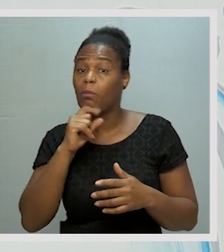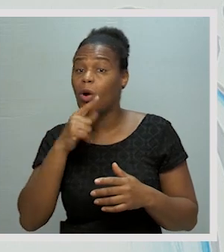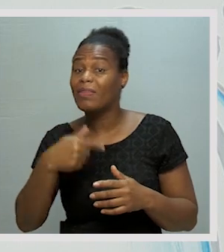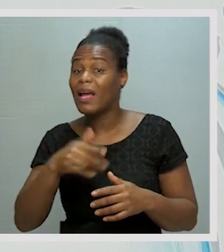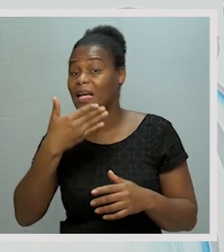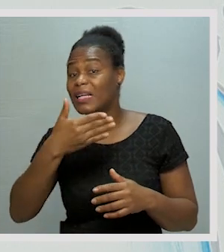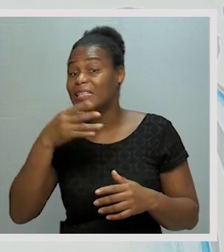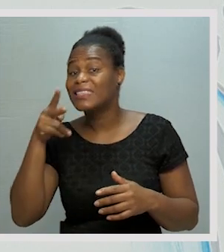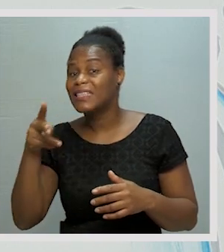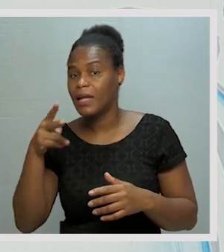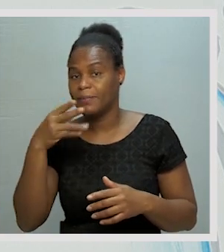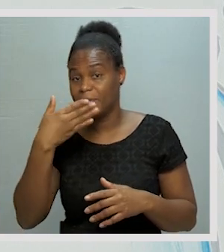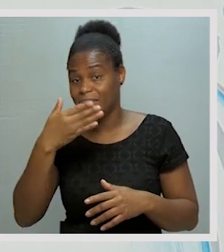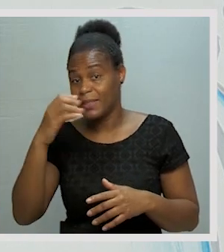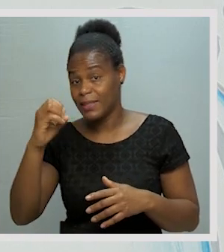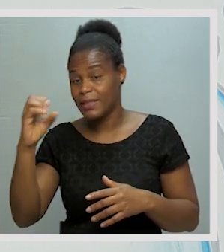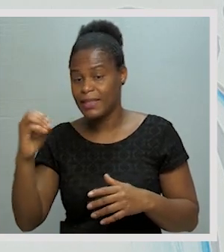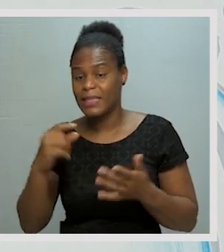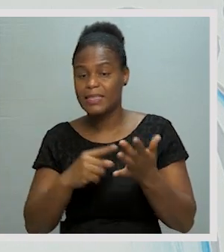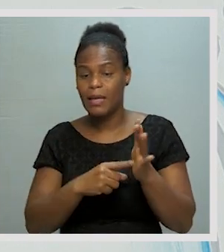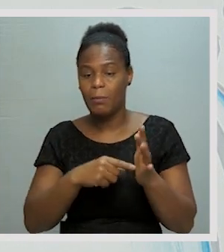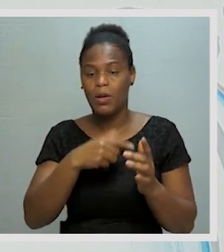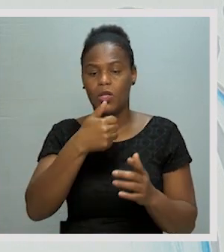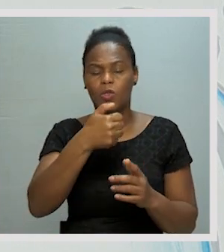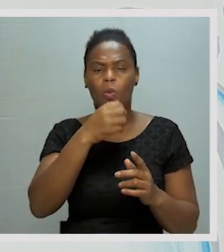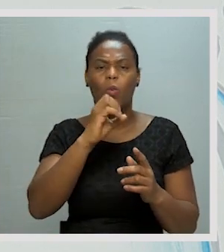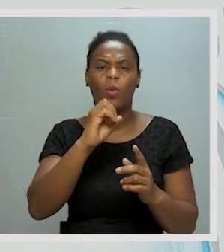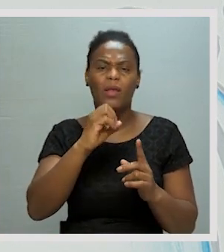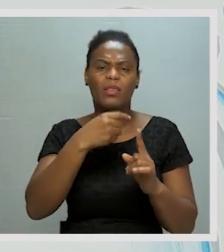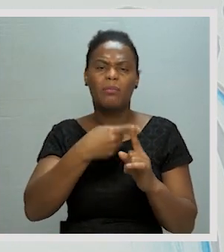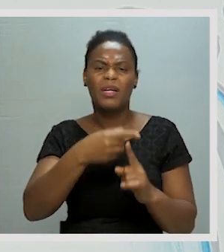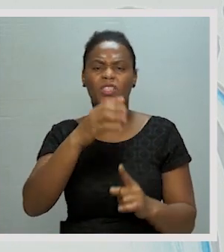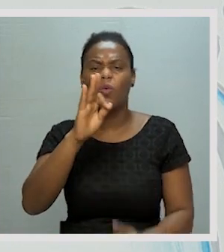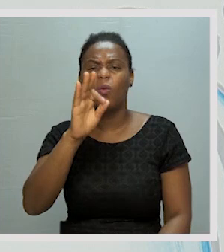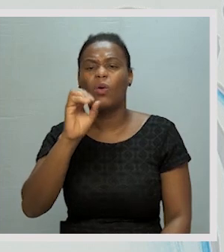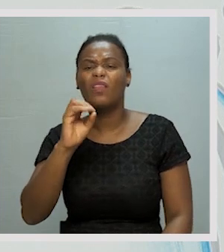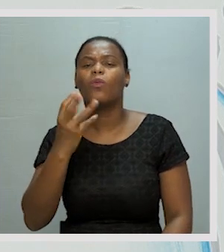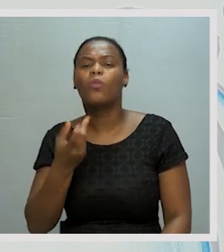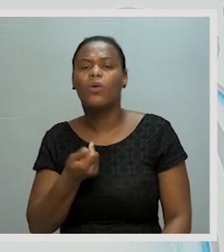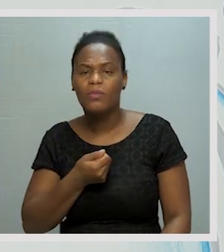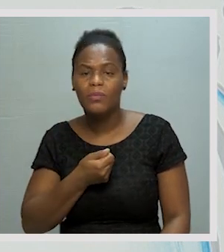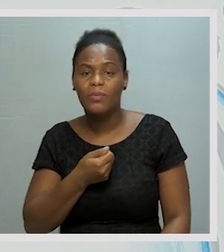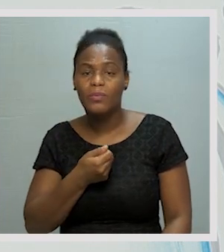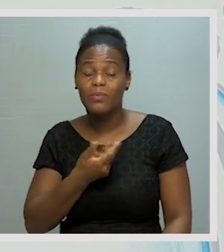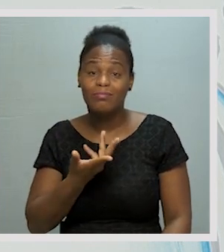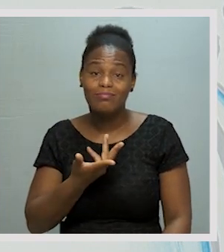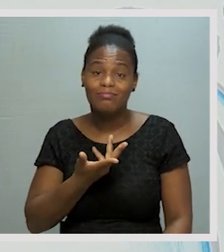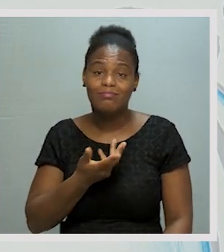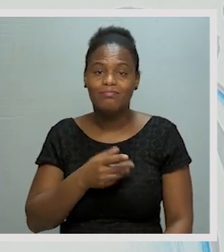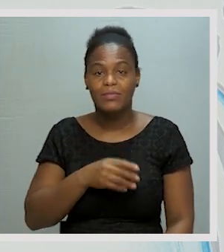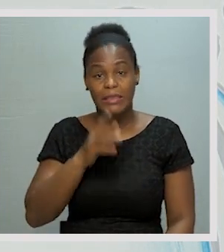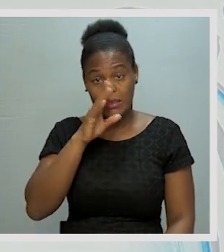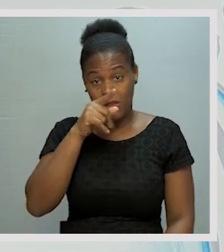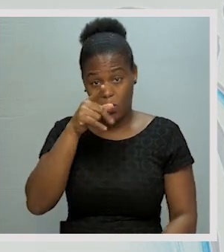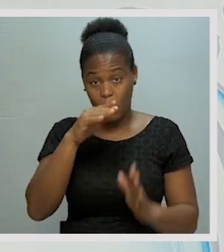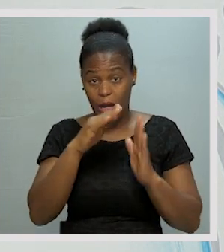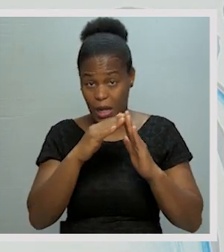esse retângulo como o nosso exemplo. 50, 40, 20. Nós vamos ter que fazer o quê?